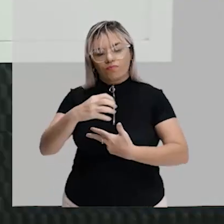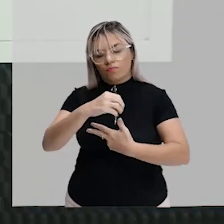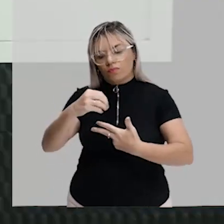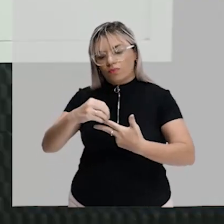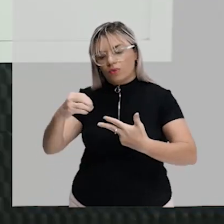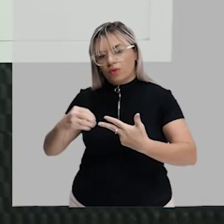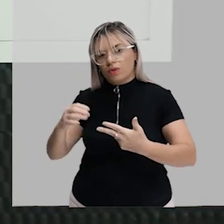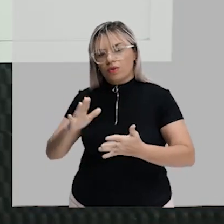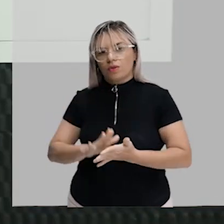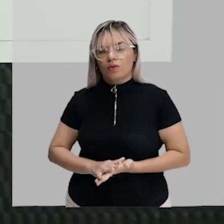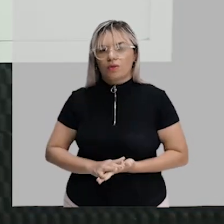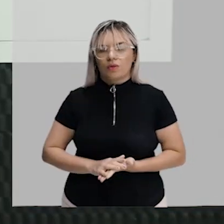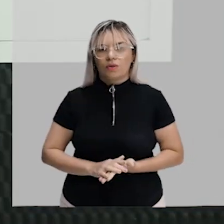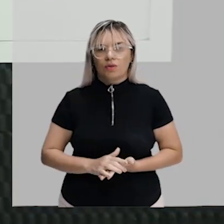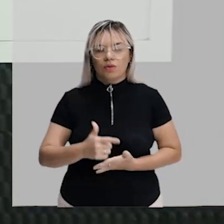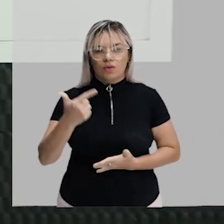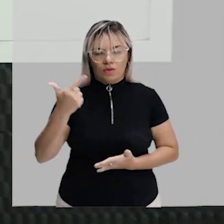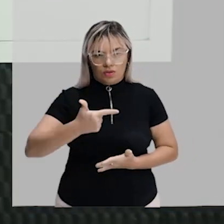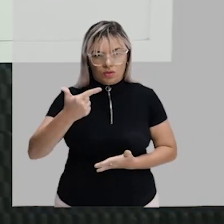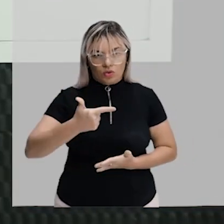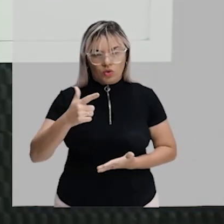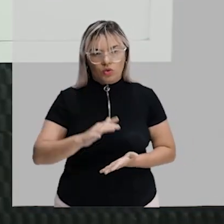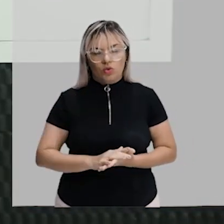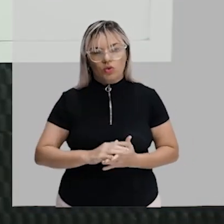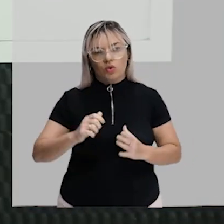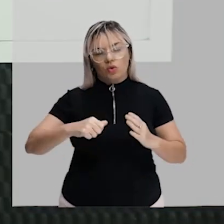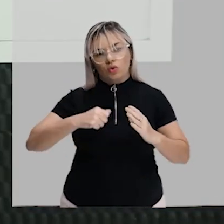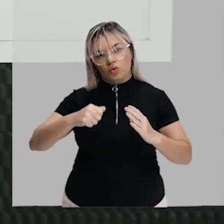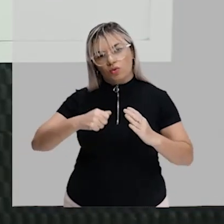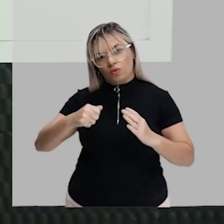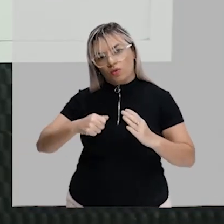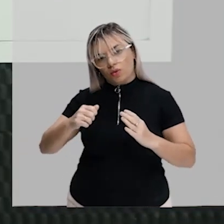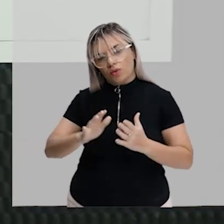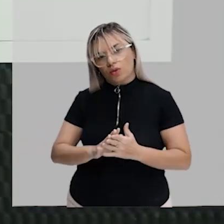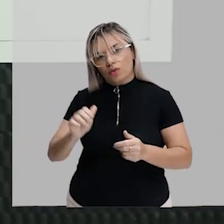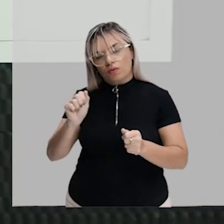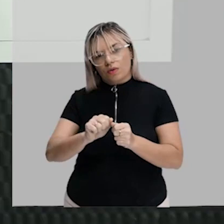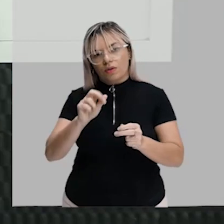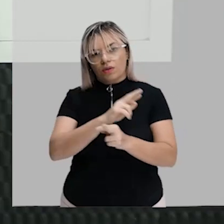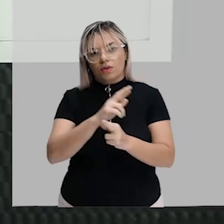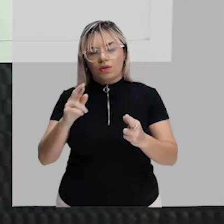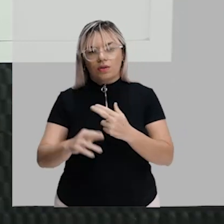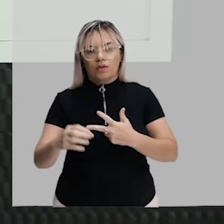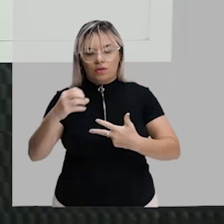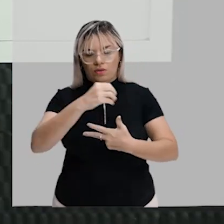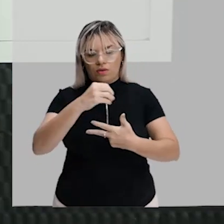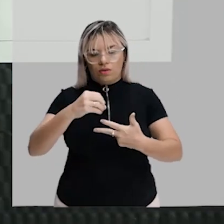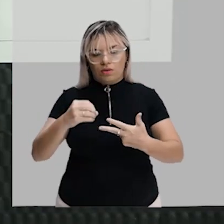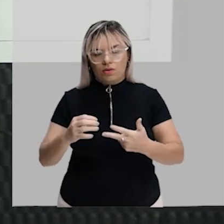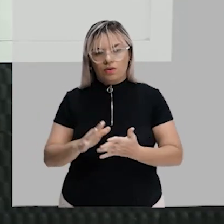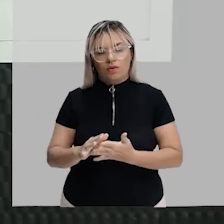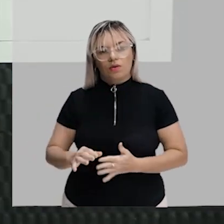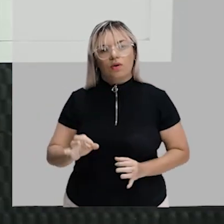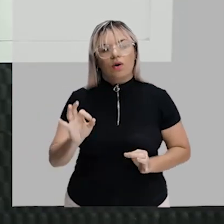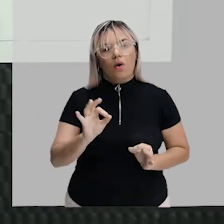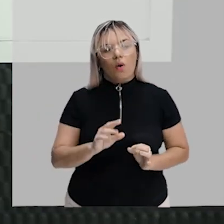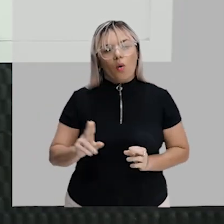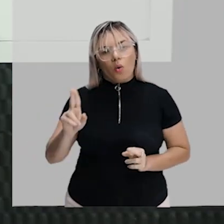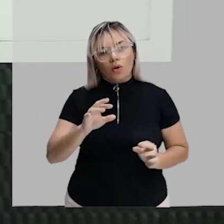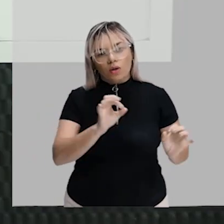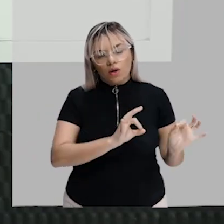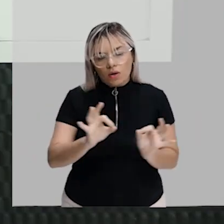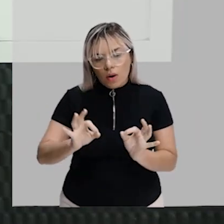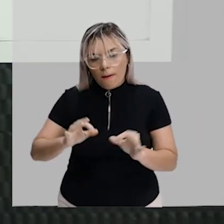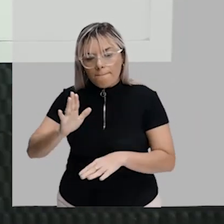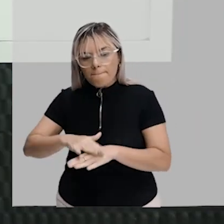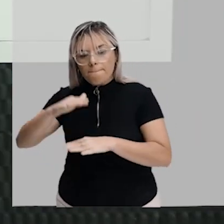tá? É o segundo vídeo que a gente faz em relação a questões do Enem, tá? E a gente ainda vai elaborar mais um vídeo, então